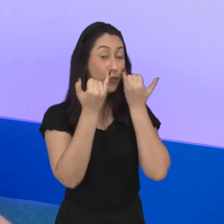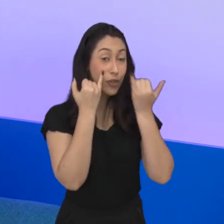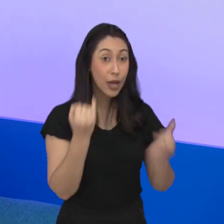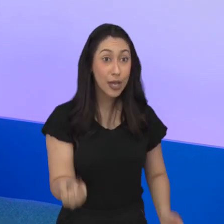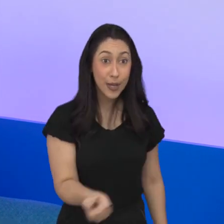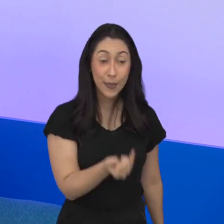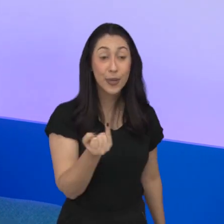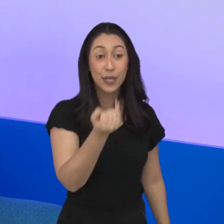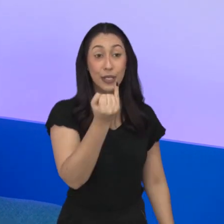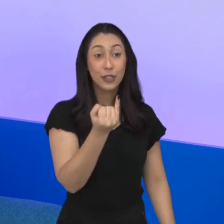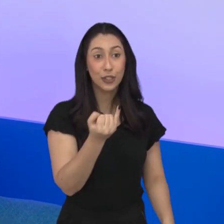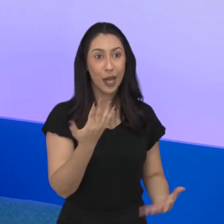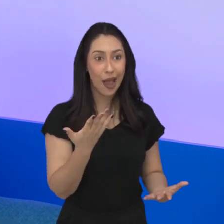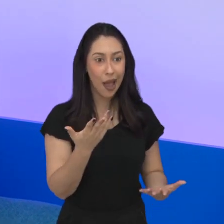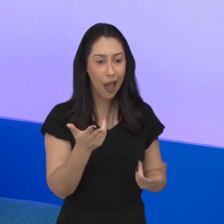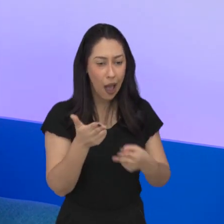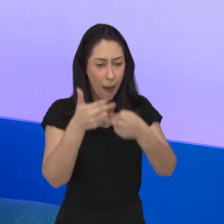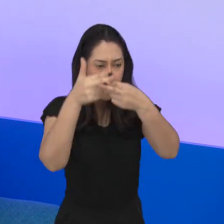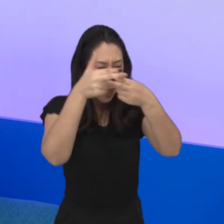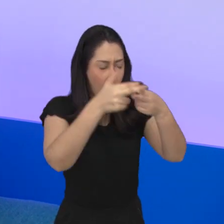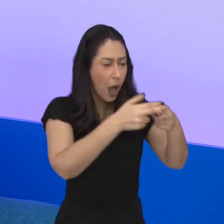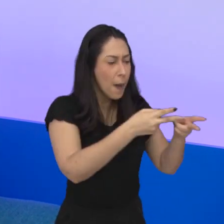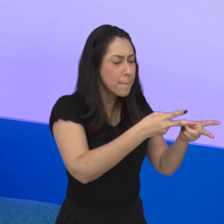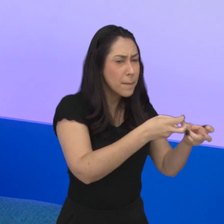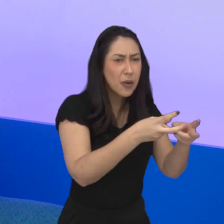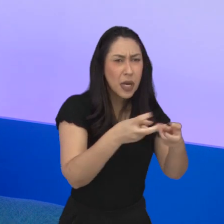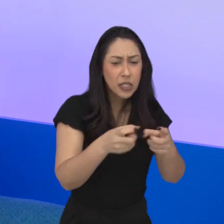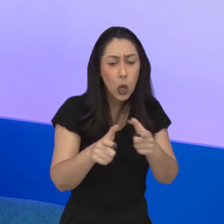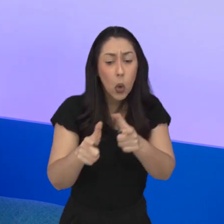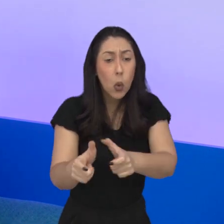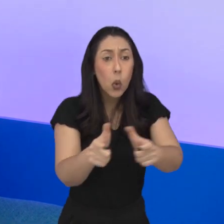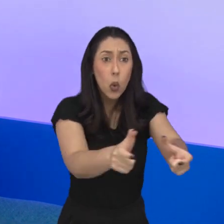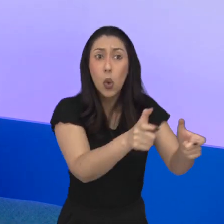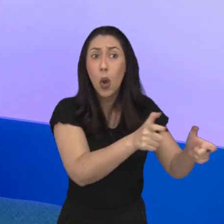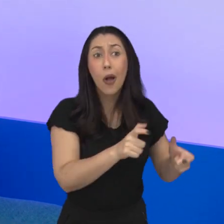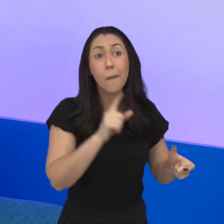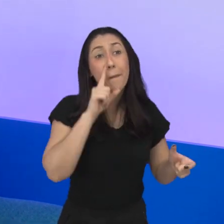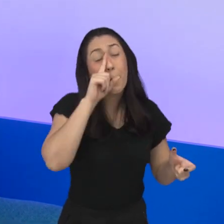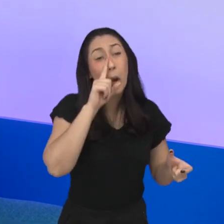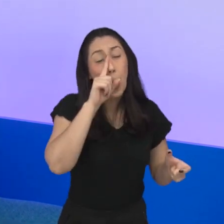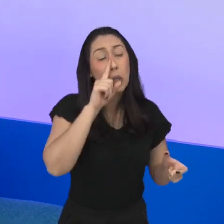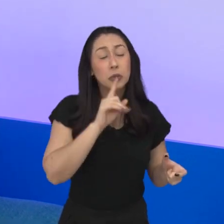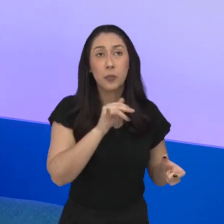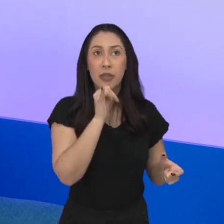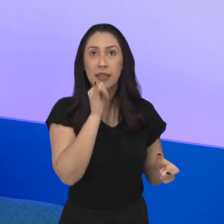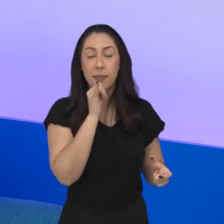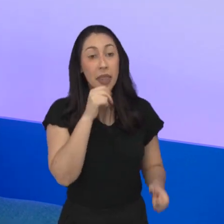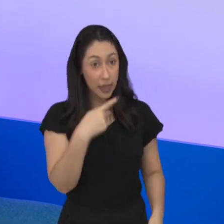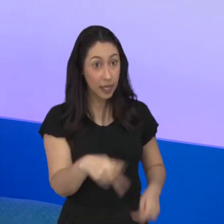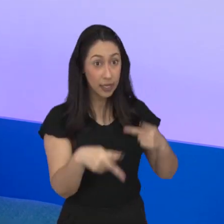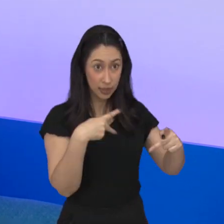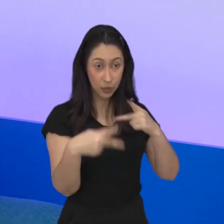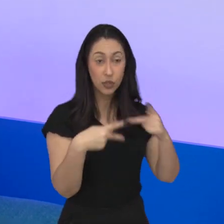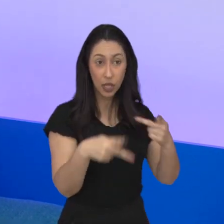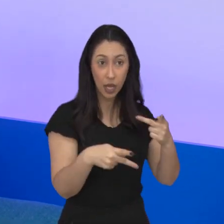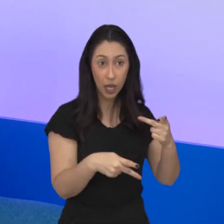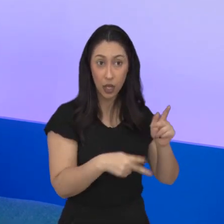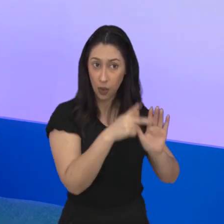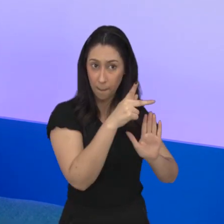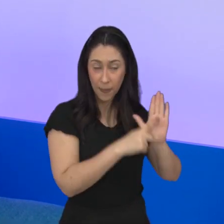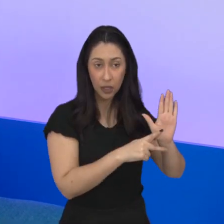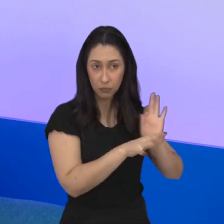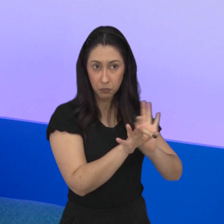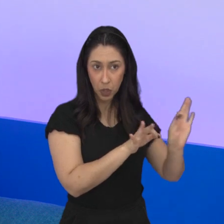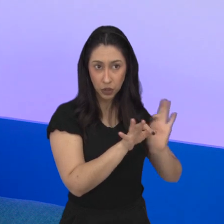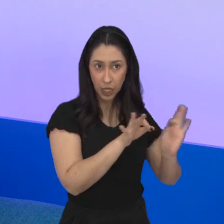que aí está relacionado também ao risco, são mapeamentos das áreas de risco, que várias instituições fazem. Aqui, por exemplo, São José, no Plano Municipal de